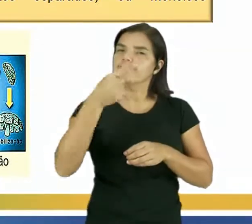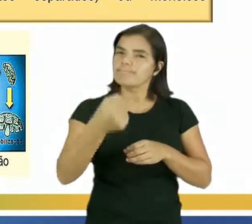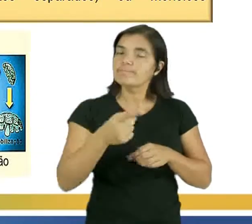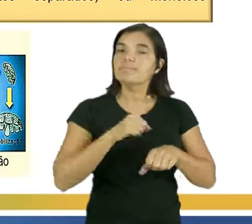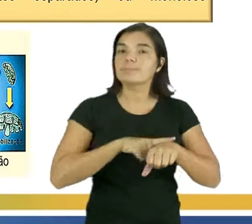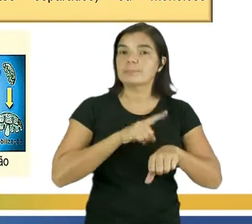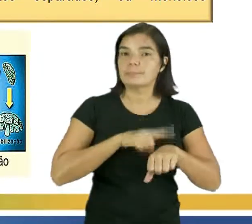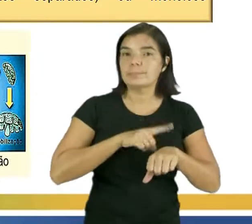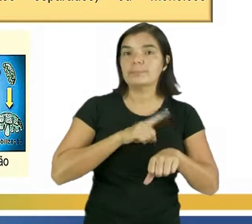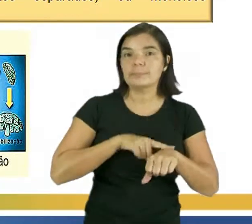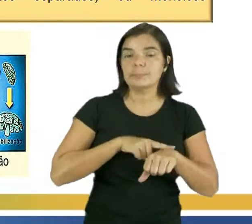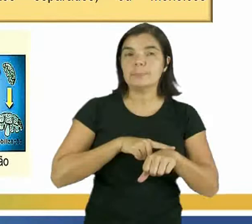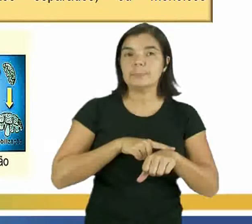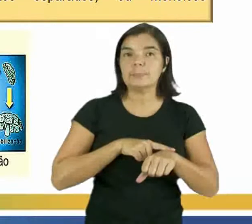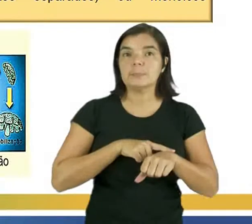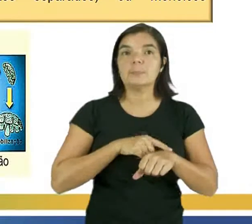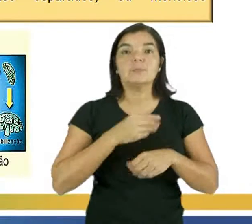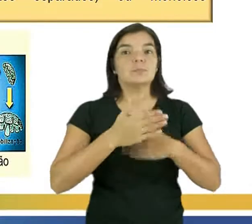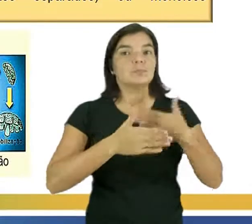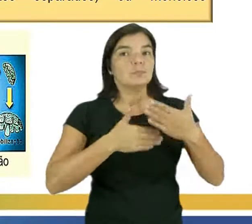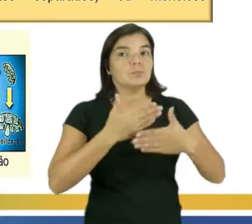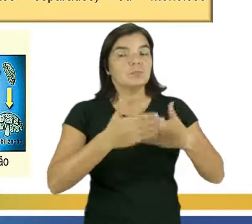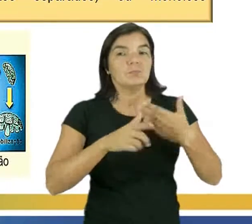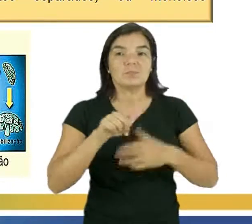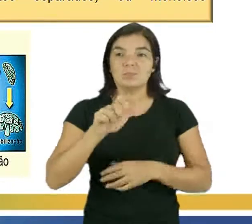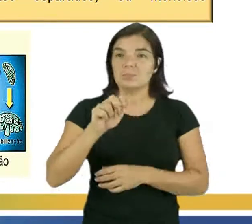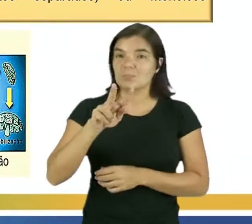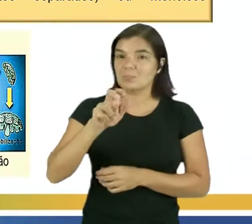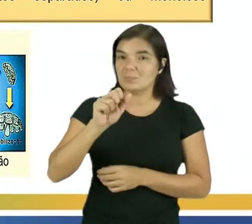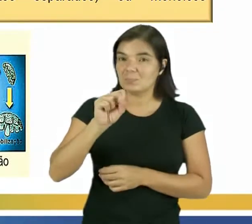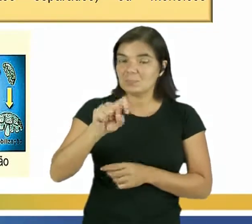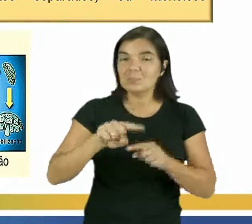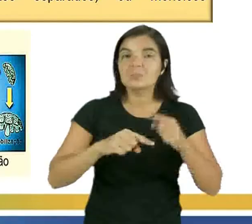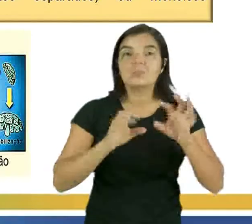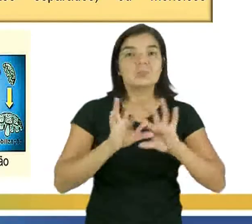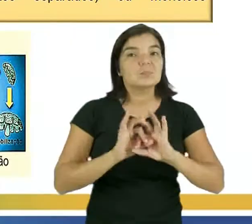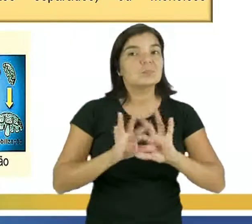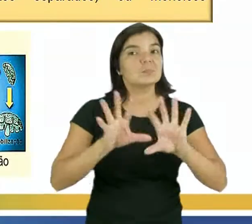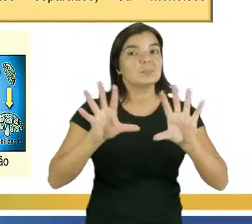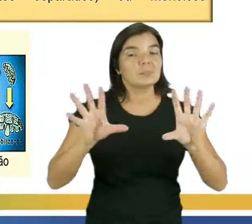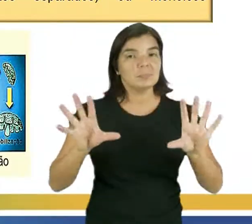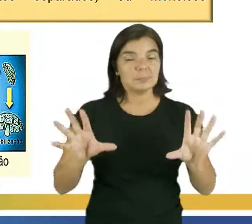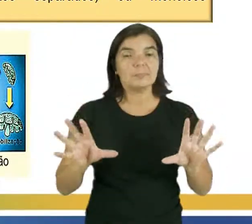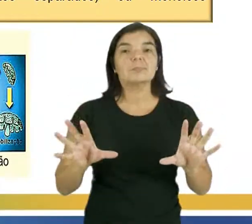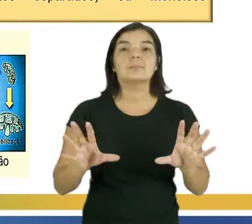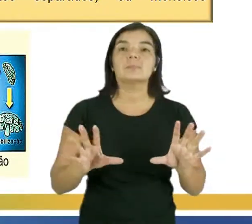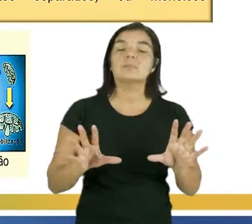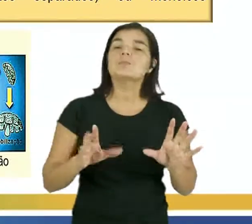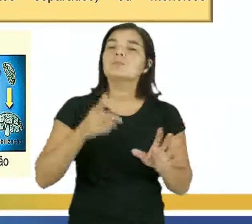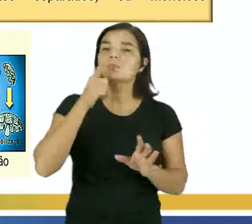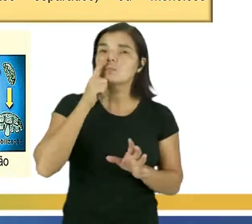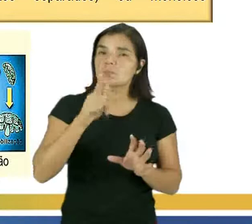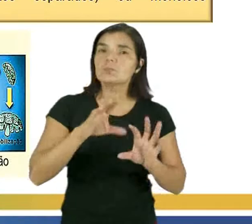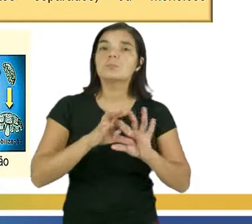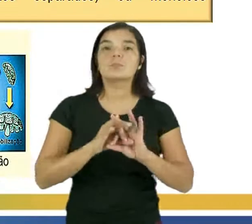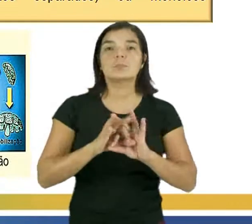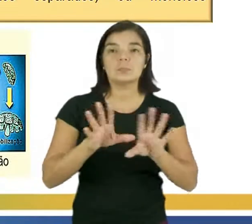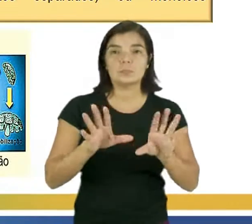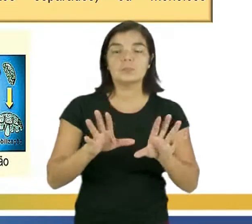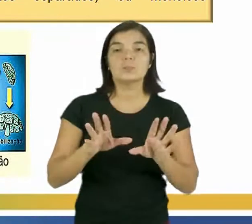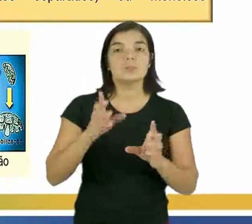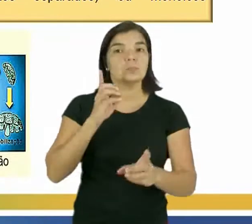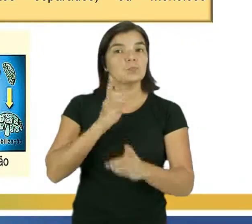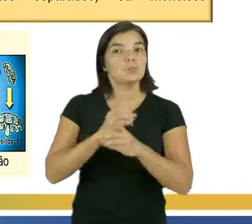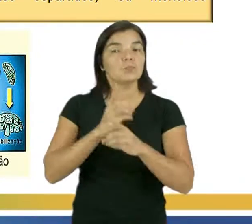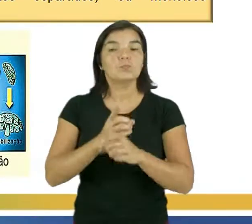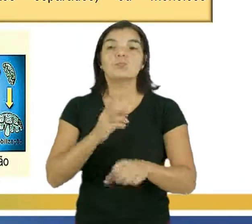determinado momento, vão ser geradas larvas, essas larvas vão ser liberadas, tá? Quando elas conseguem ser liberadas e encontrar